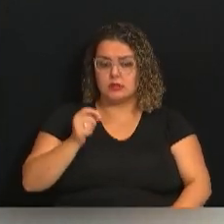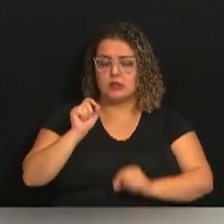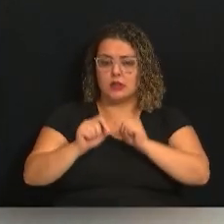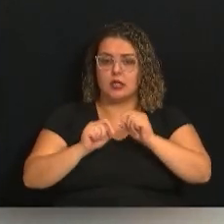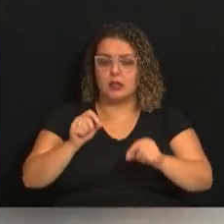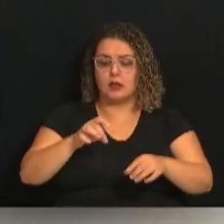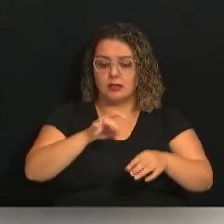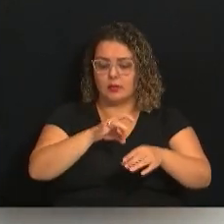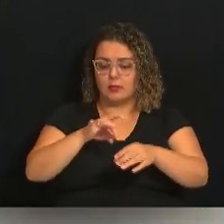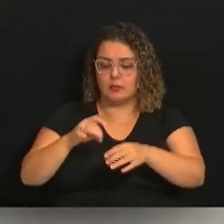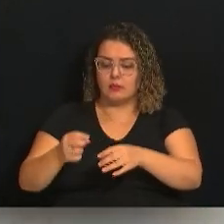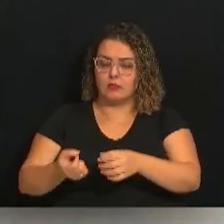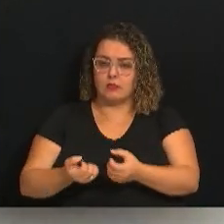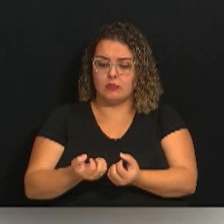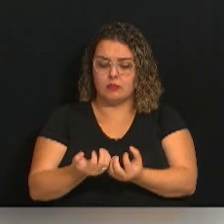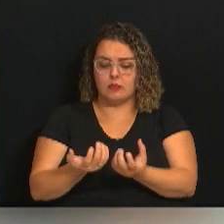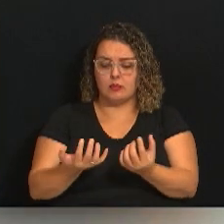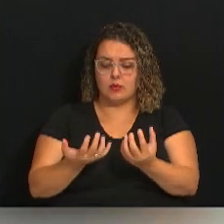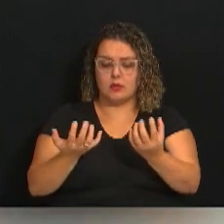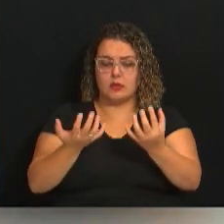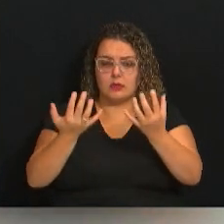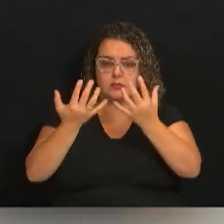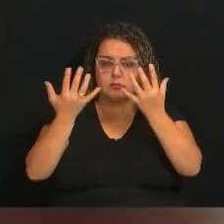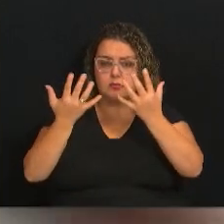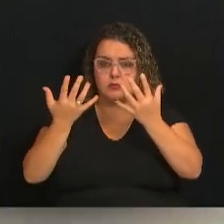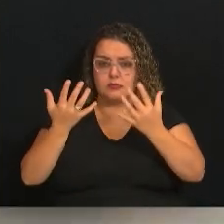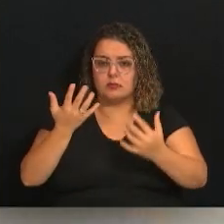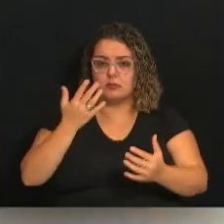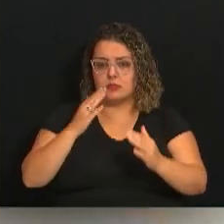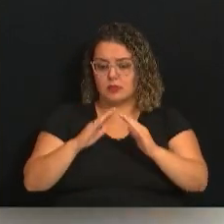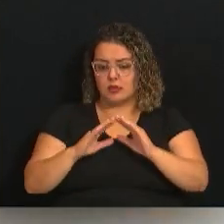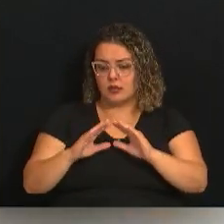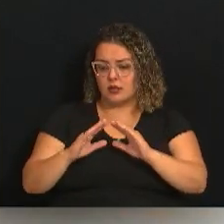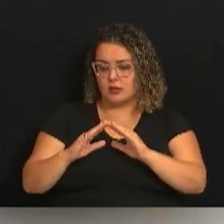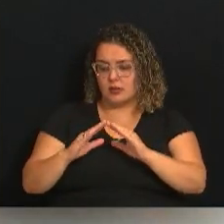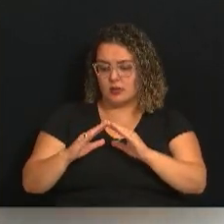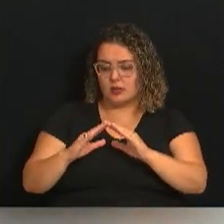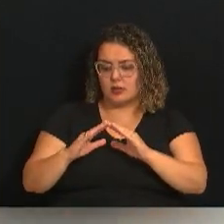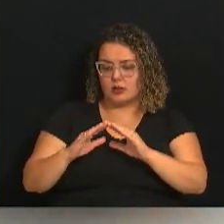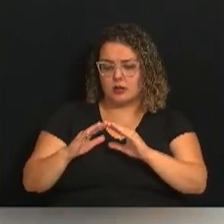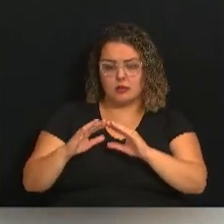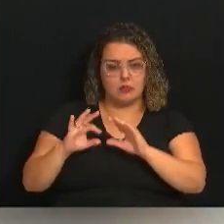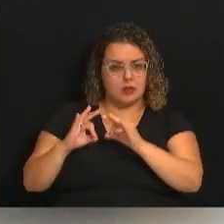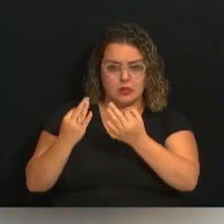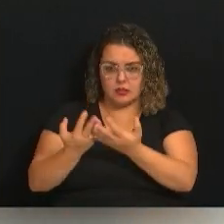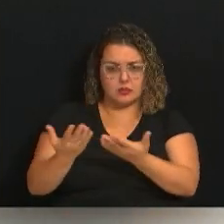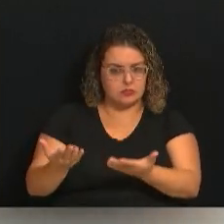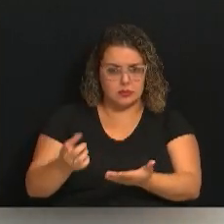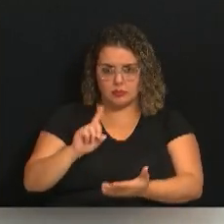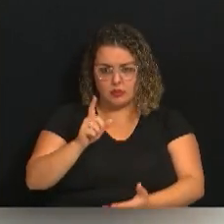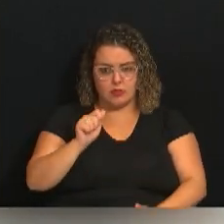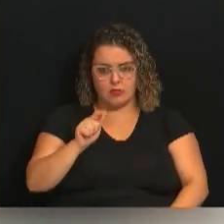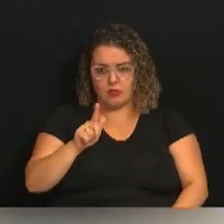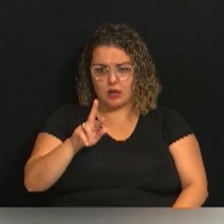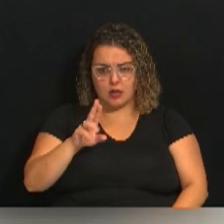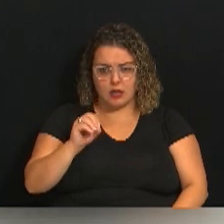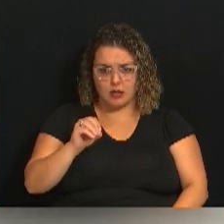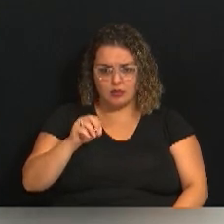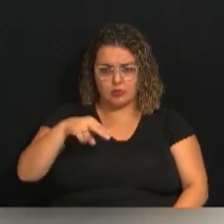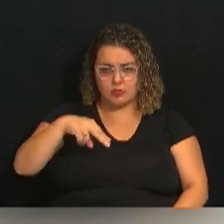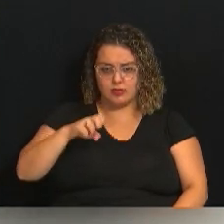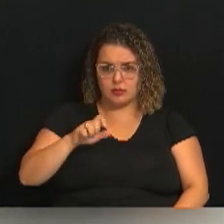alimento para a população não é o agronegócio, é os pequenos produtores.